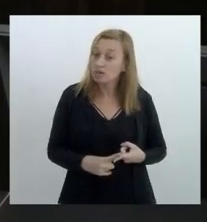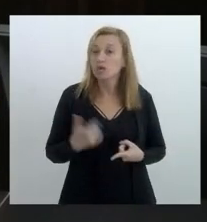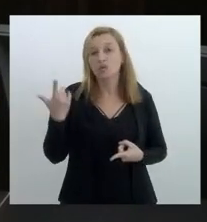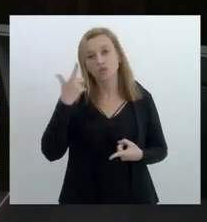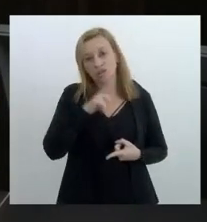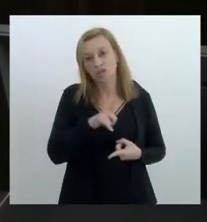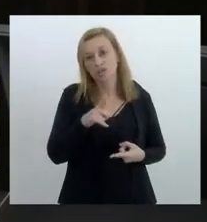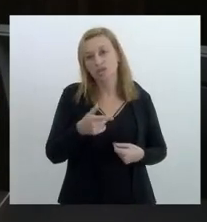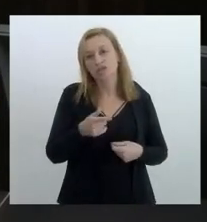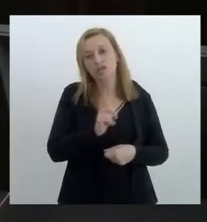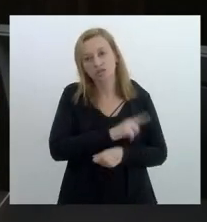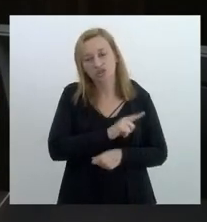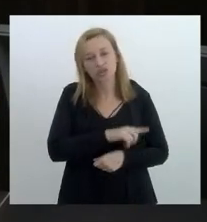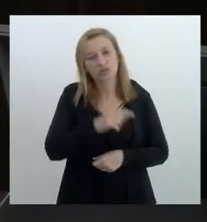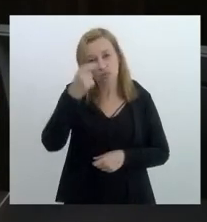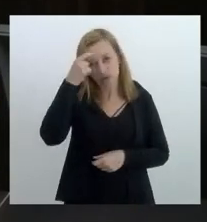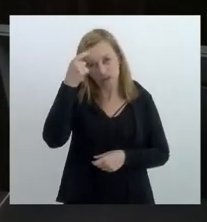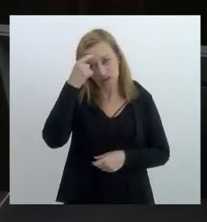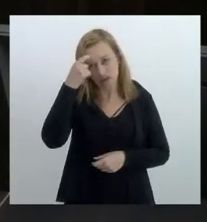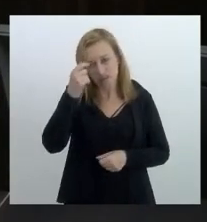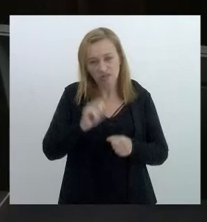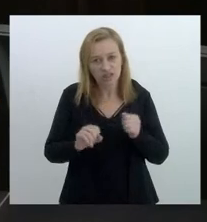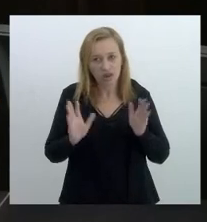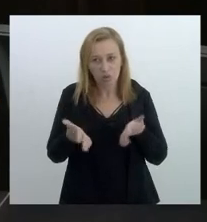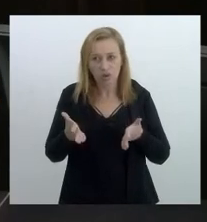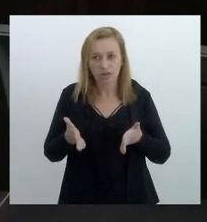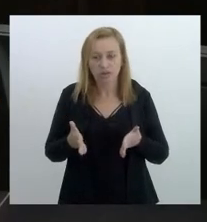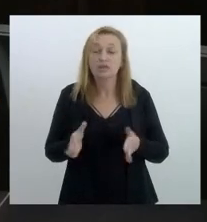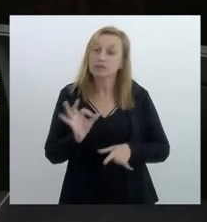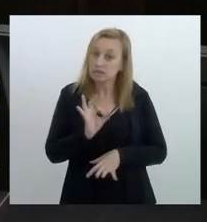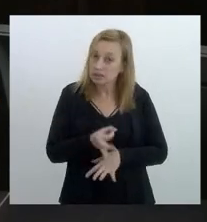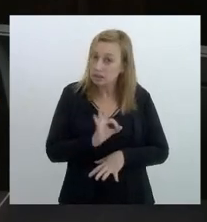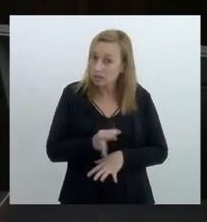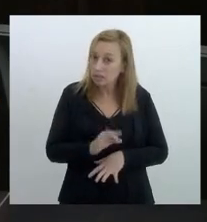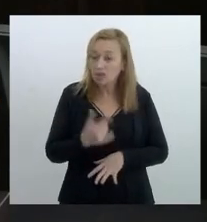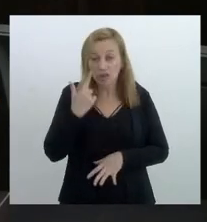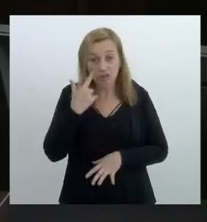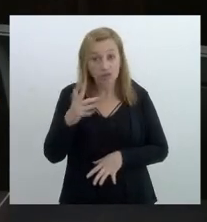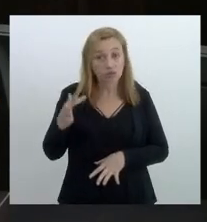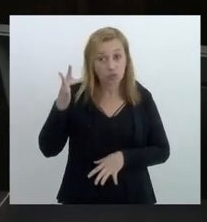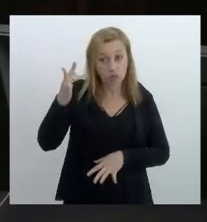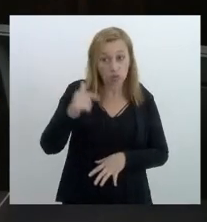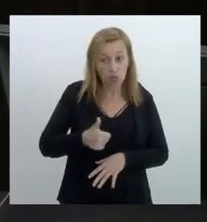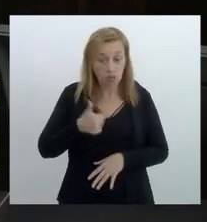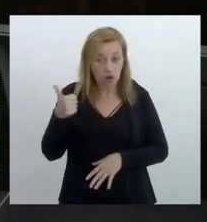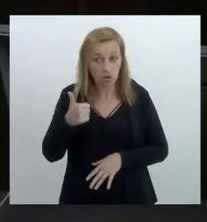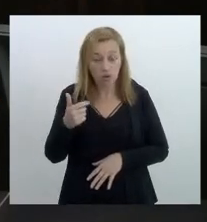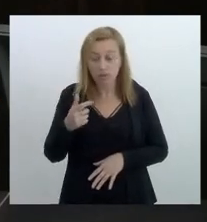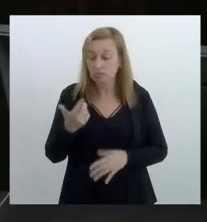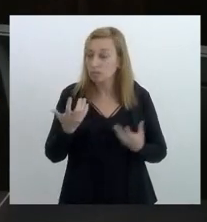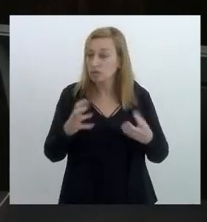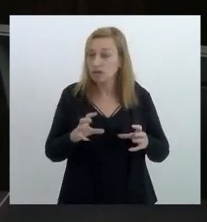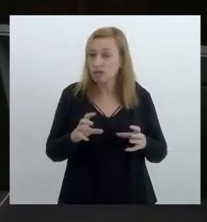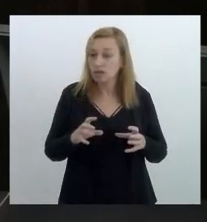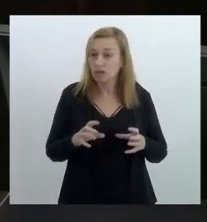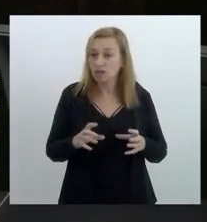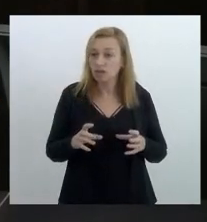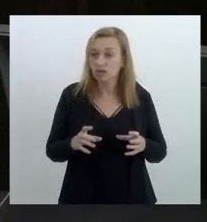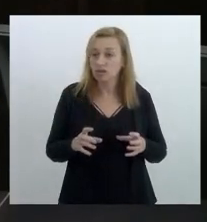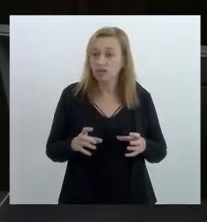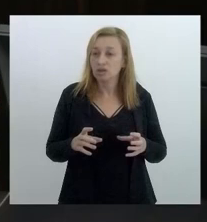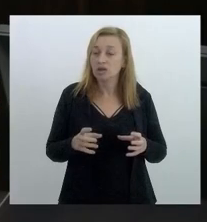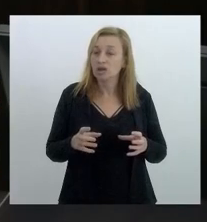conseguimos ter uma gestão consciente no início para poder fazer agora. Obviamente, nós estamos vendo um futuro melhor e não pretendemos fazer da mesma forma no que